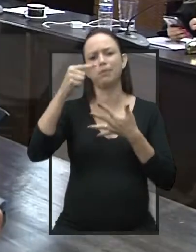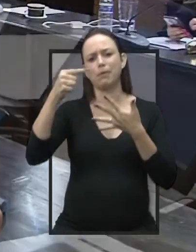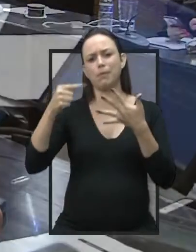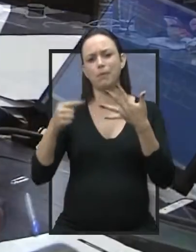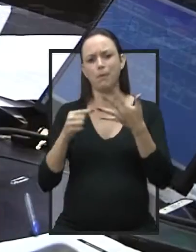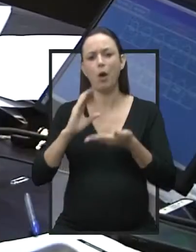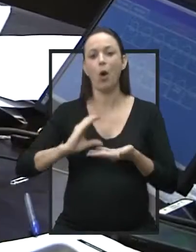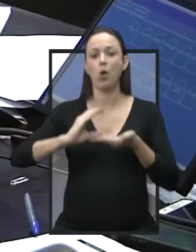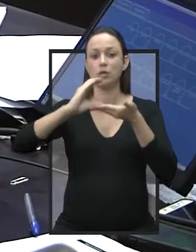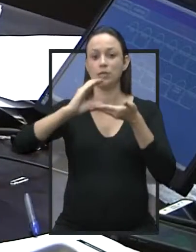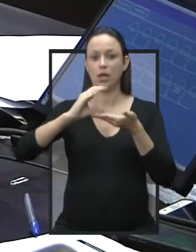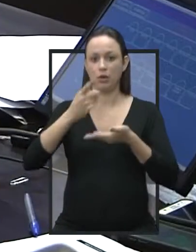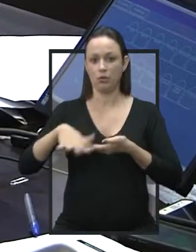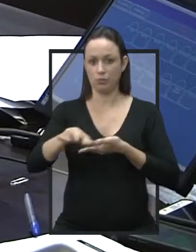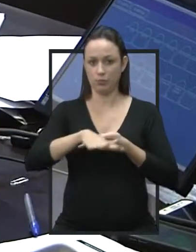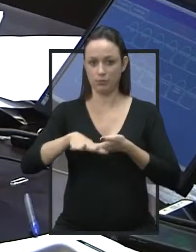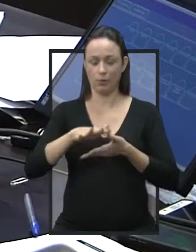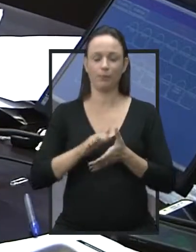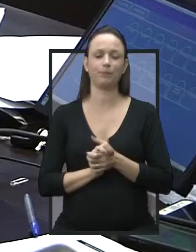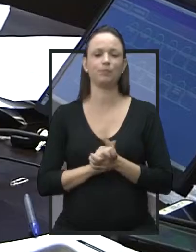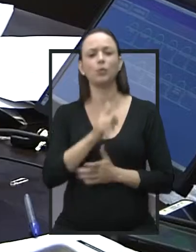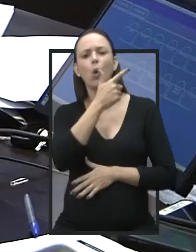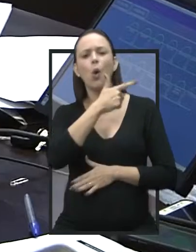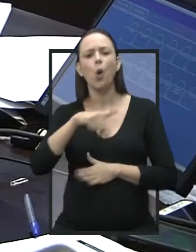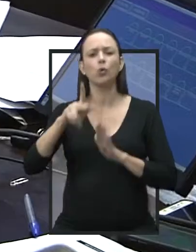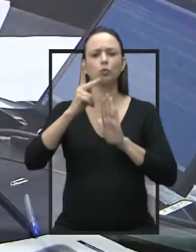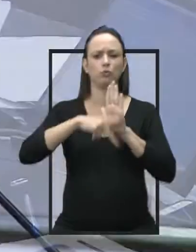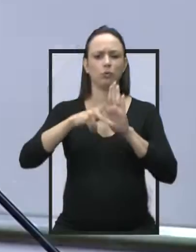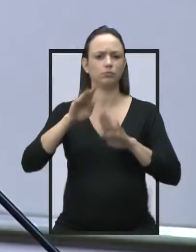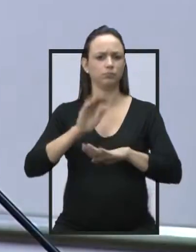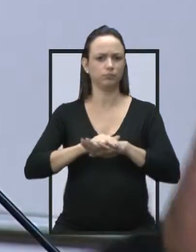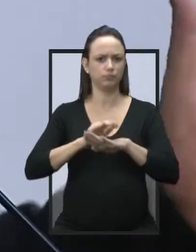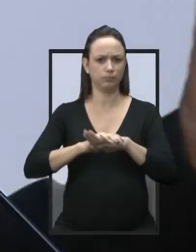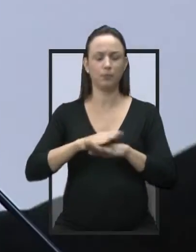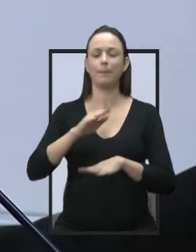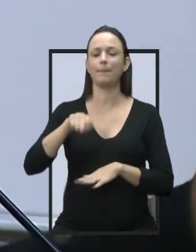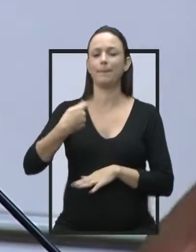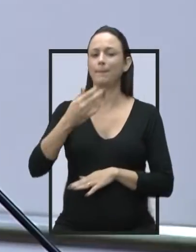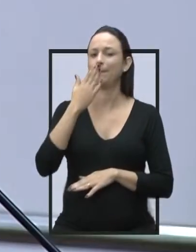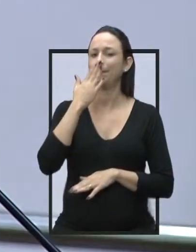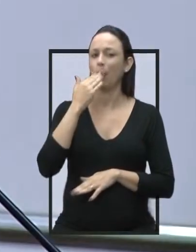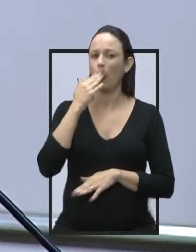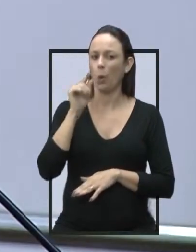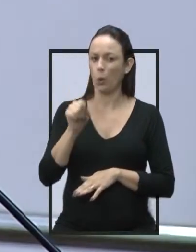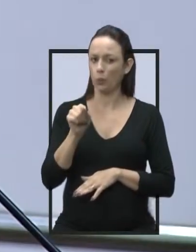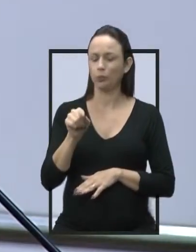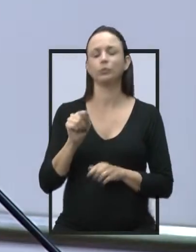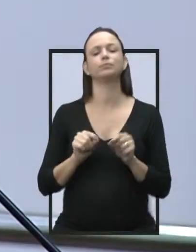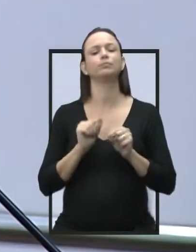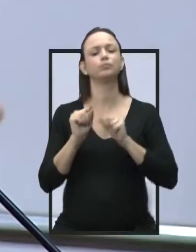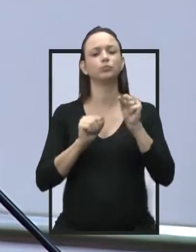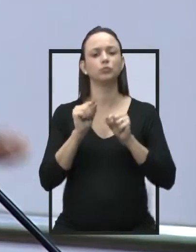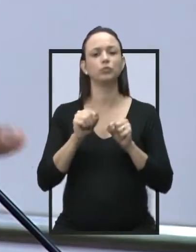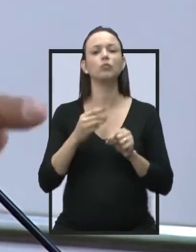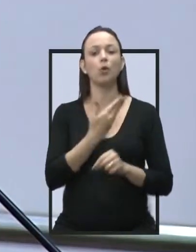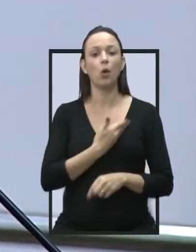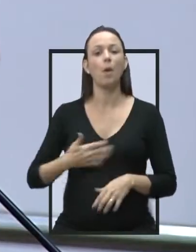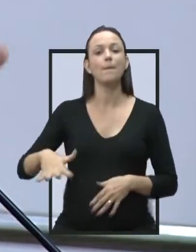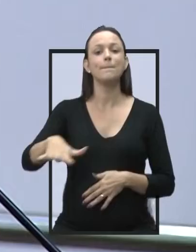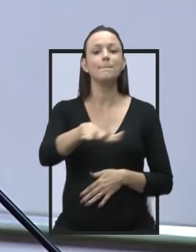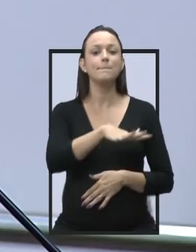municipais outro projeto iniciativa do vereador josé carlos burgo considera de utilidade pública